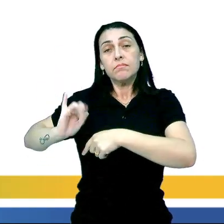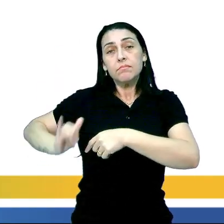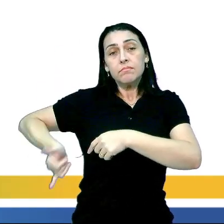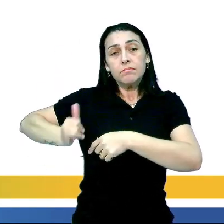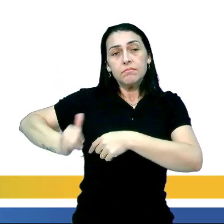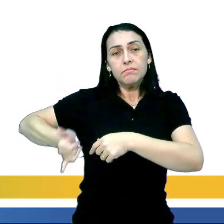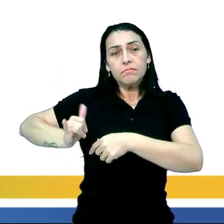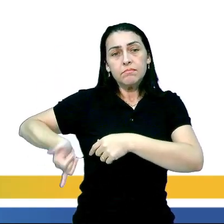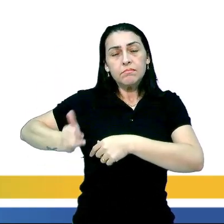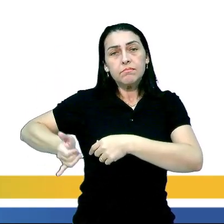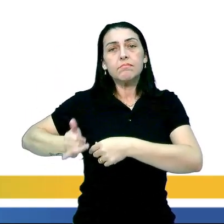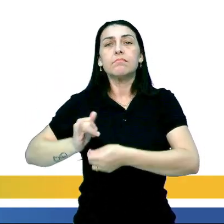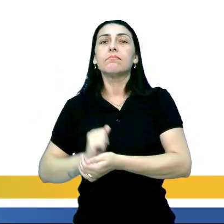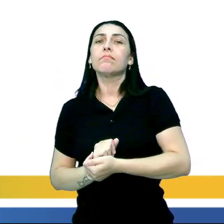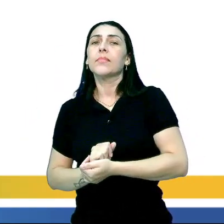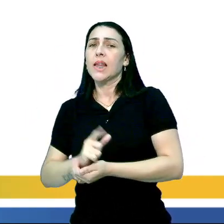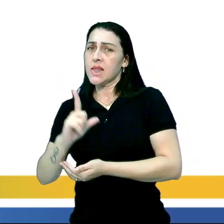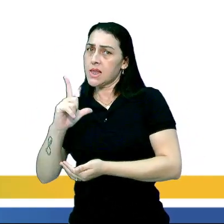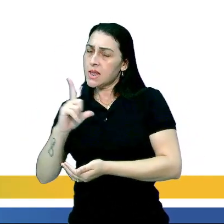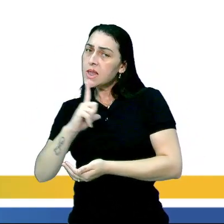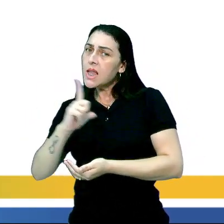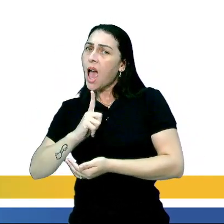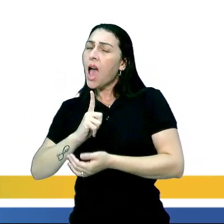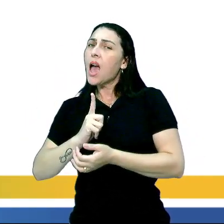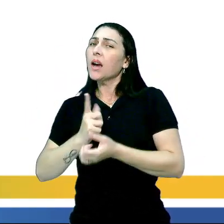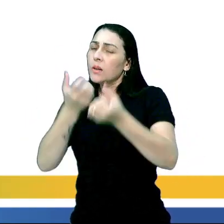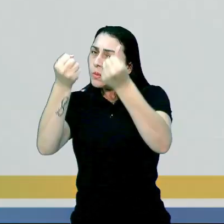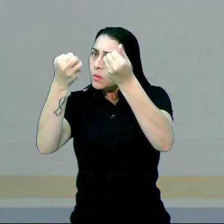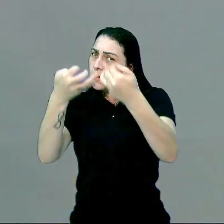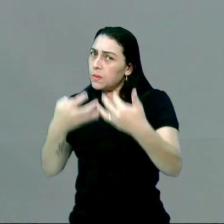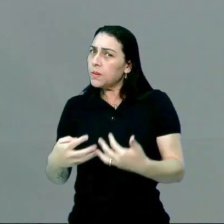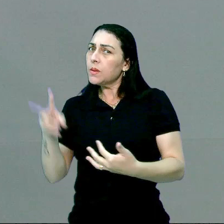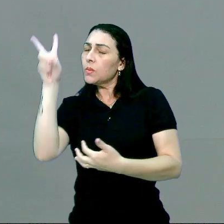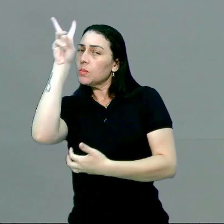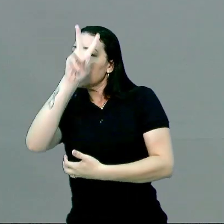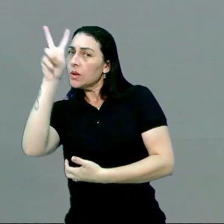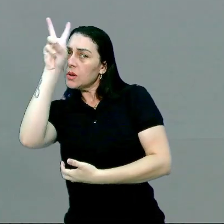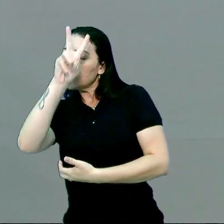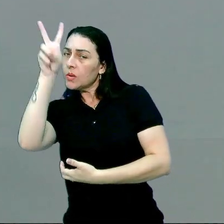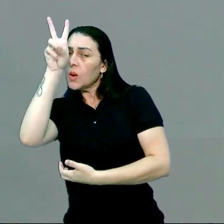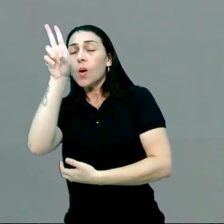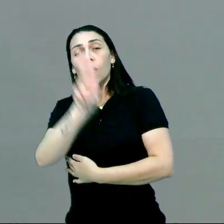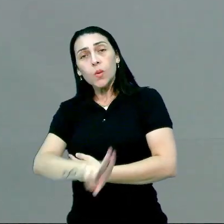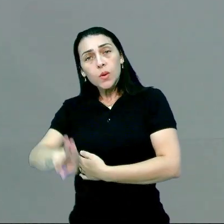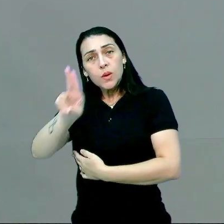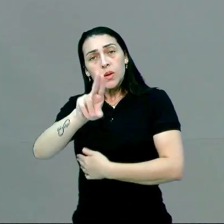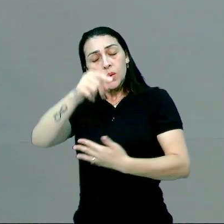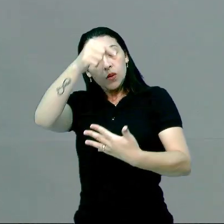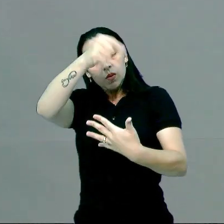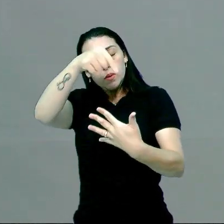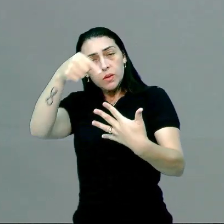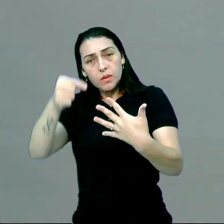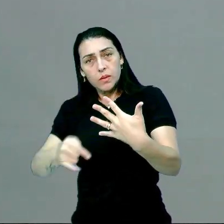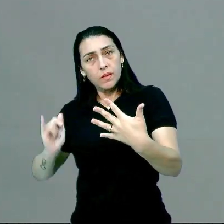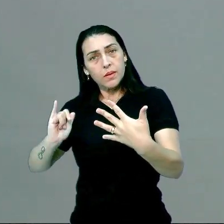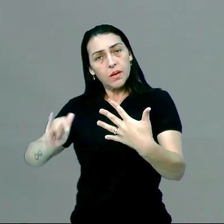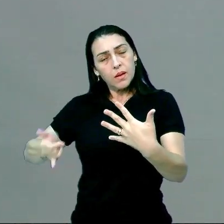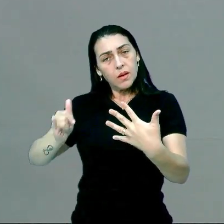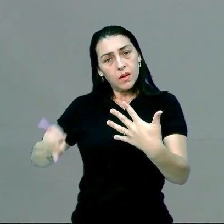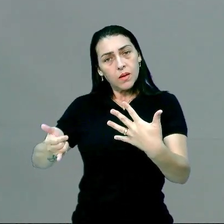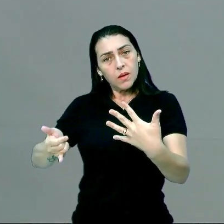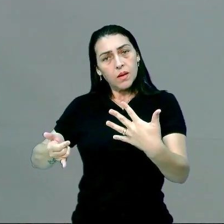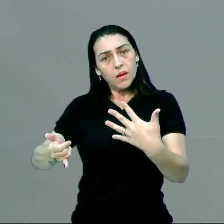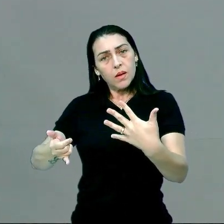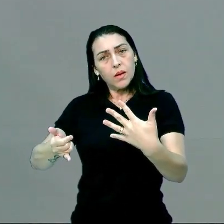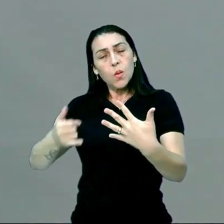B, narrativa. Tem alguém contando uma história, utilizando os elementos da narrativa, como